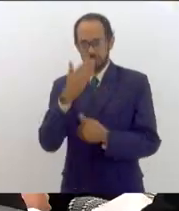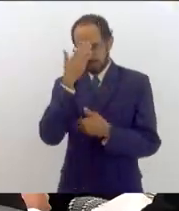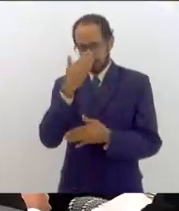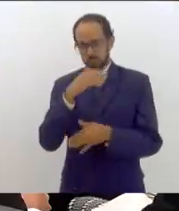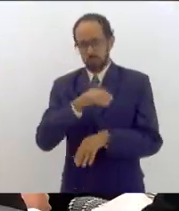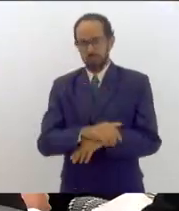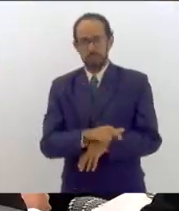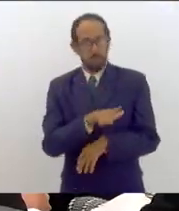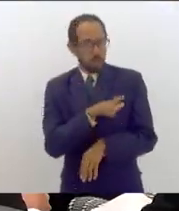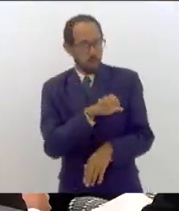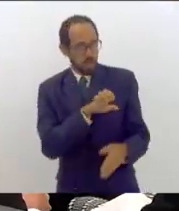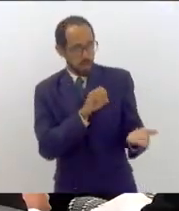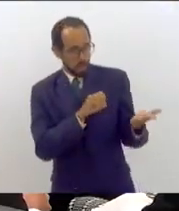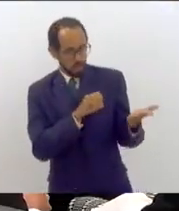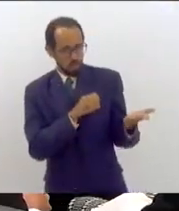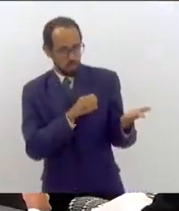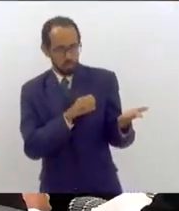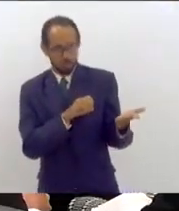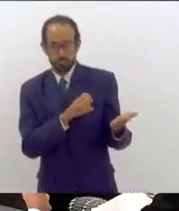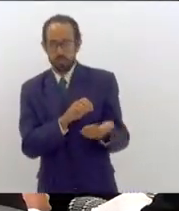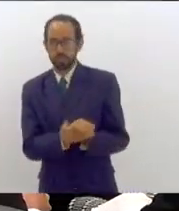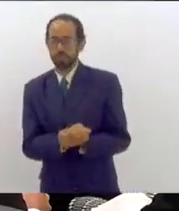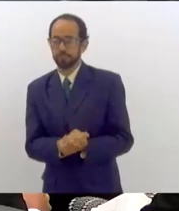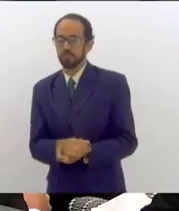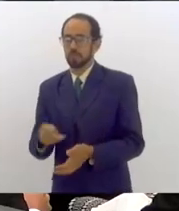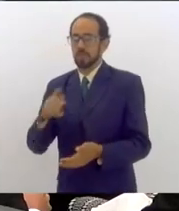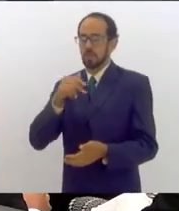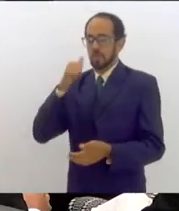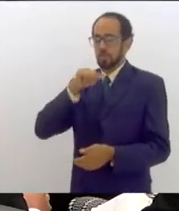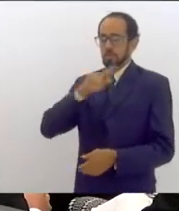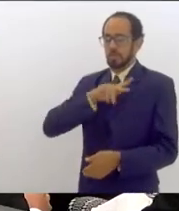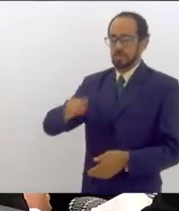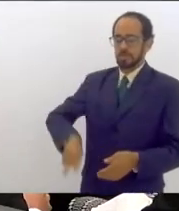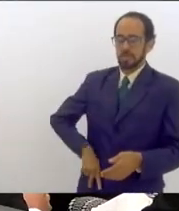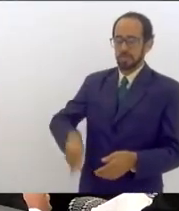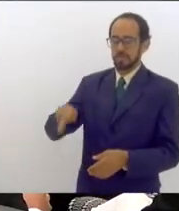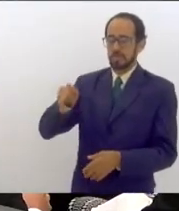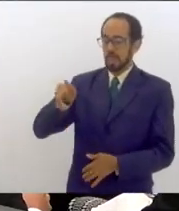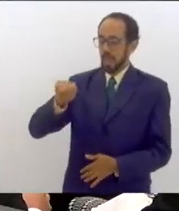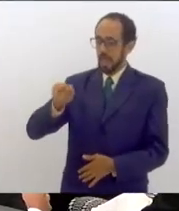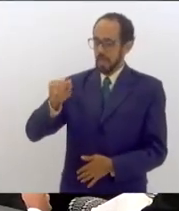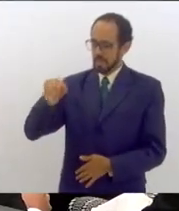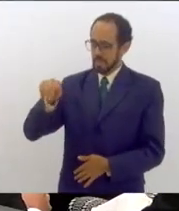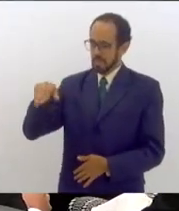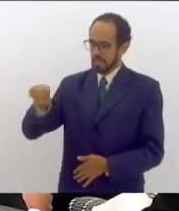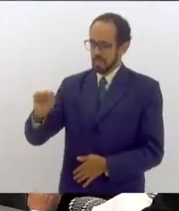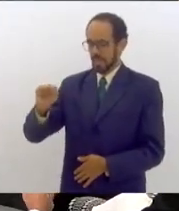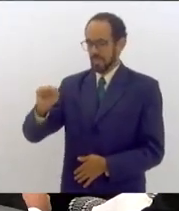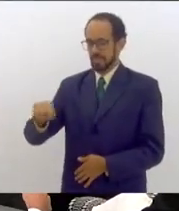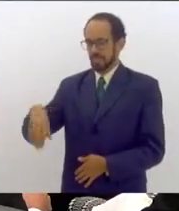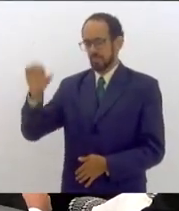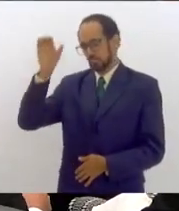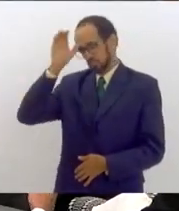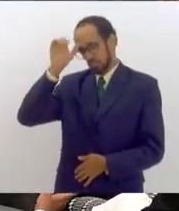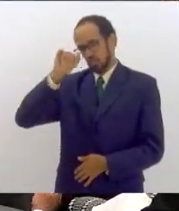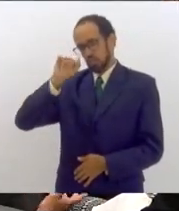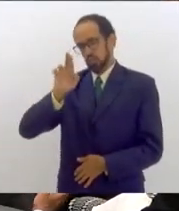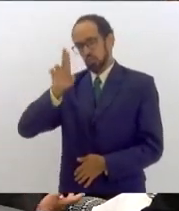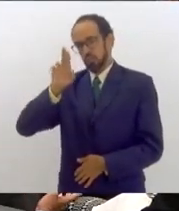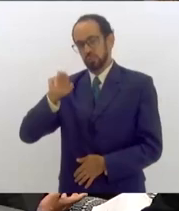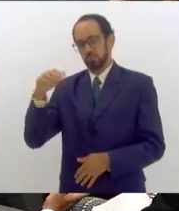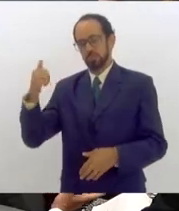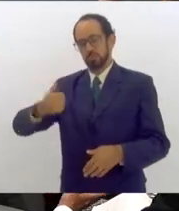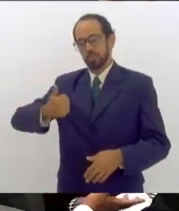Léo Vieira presidenta baiana tia Ju que era o primeiro